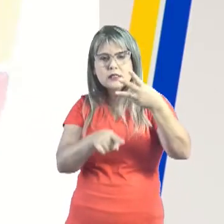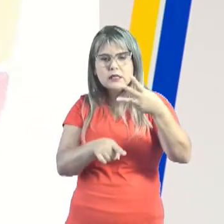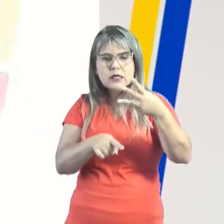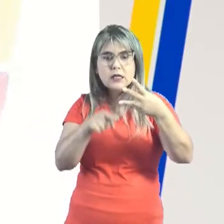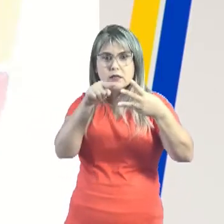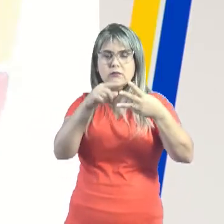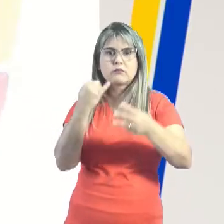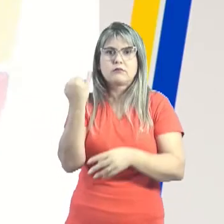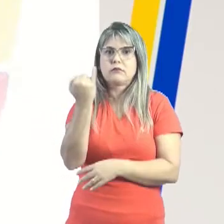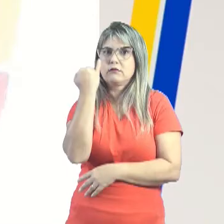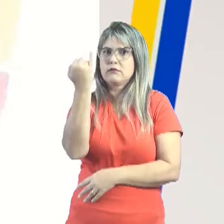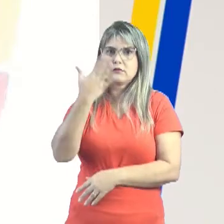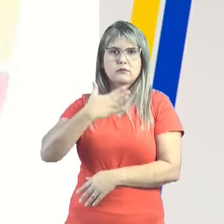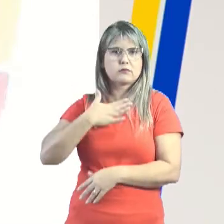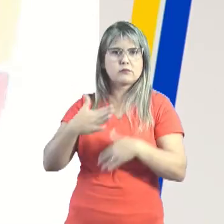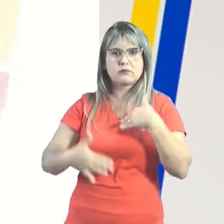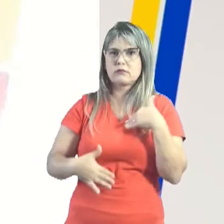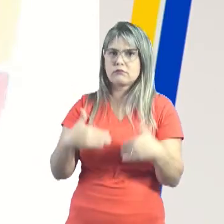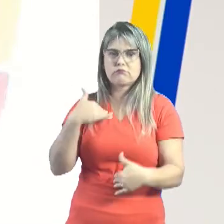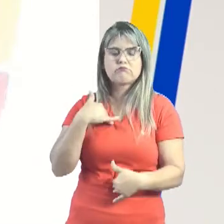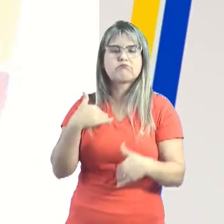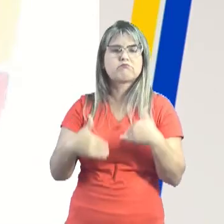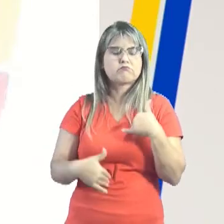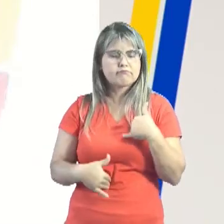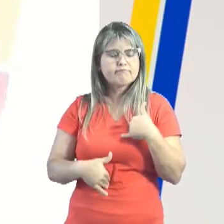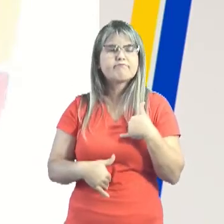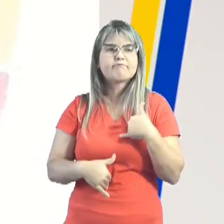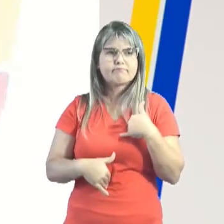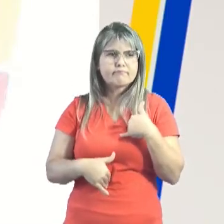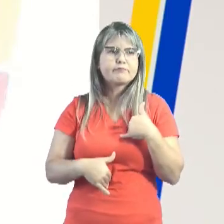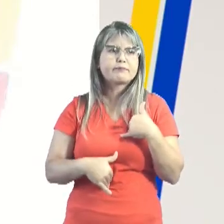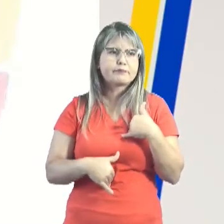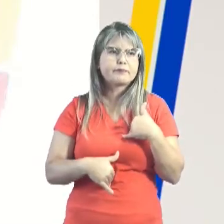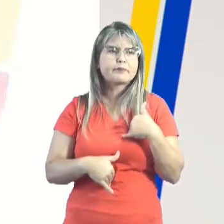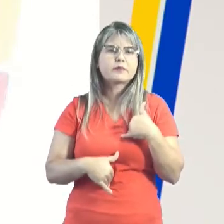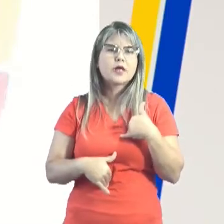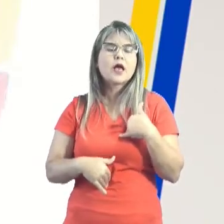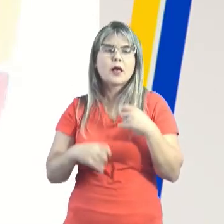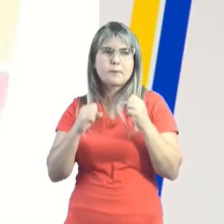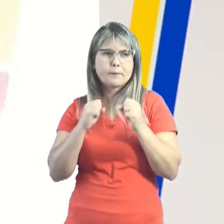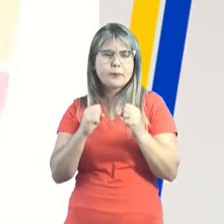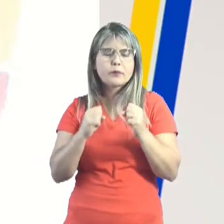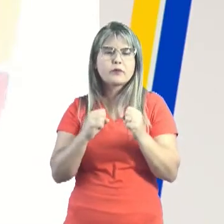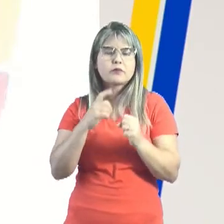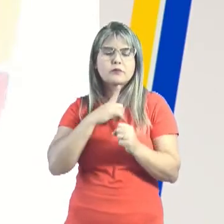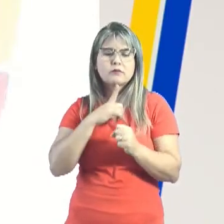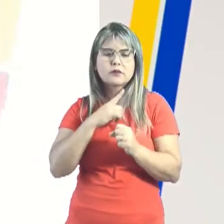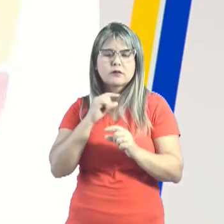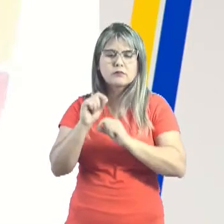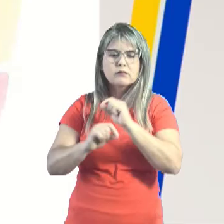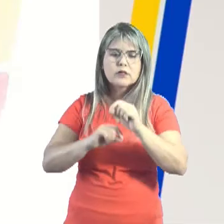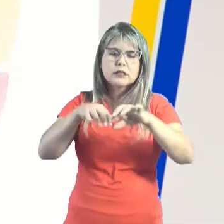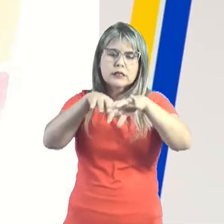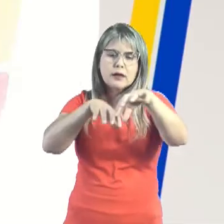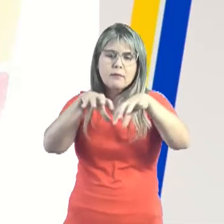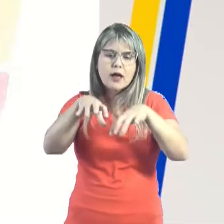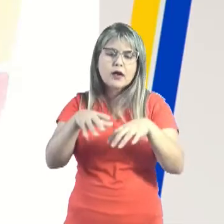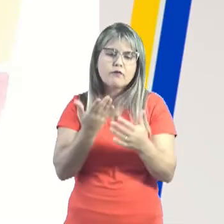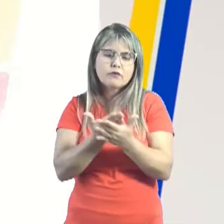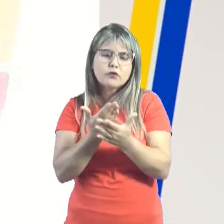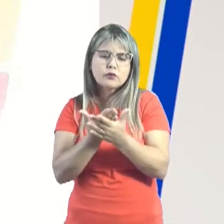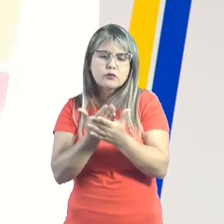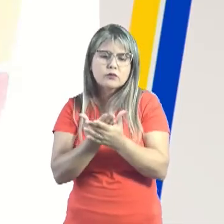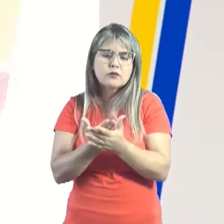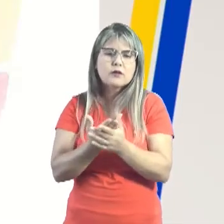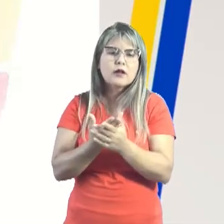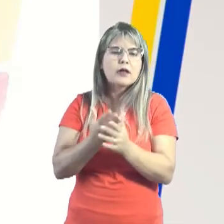estão as células sanguíneas, são diferentes em termos percentuais. Mais da metade do sangue é de plasma